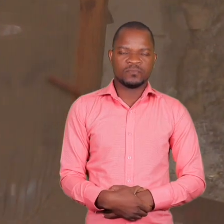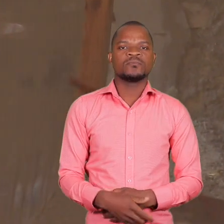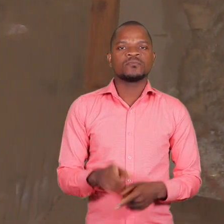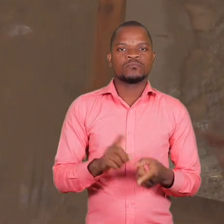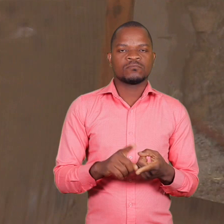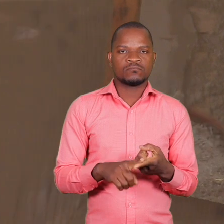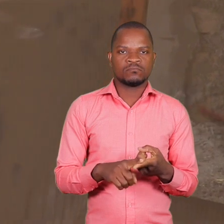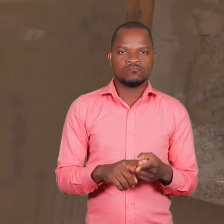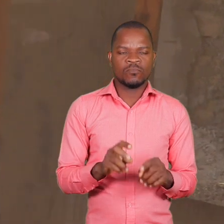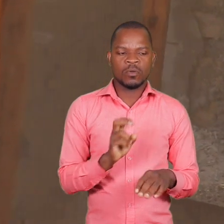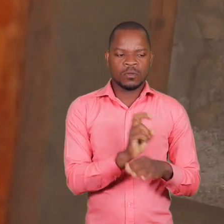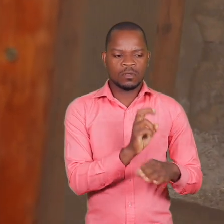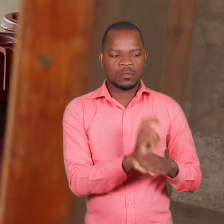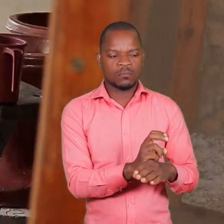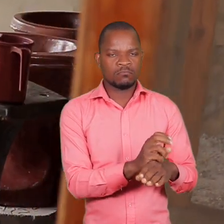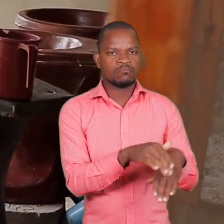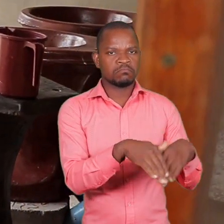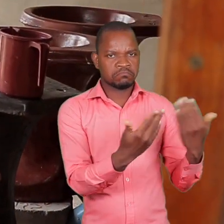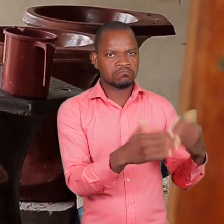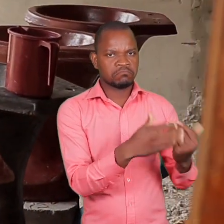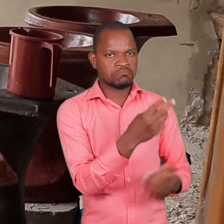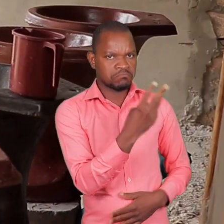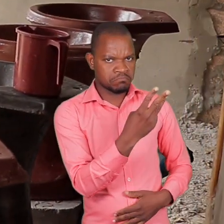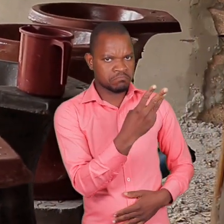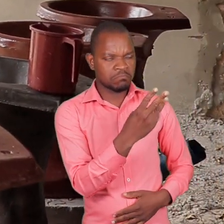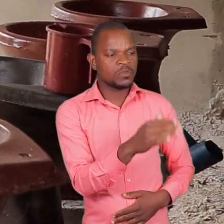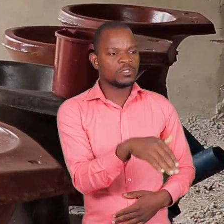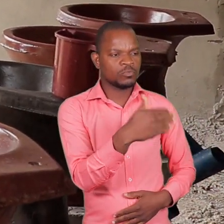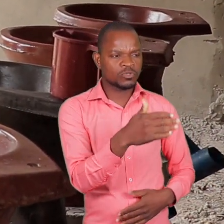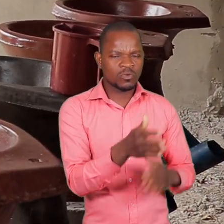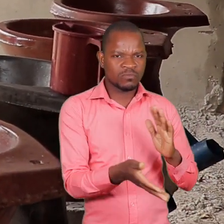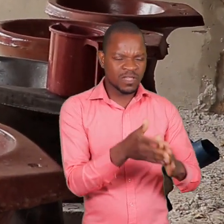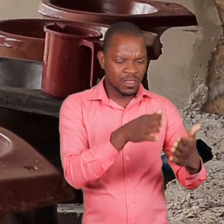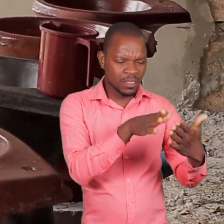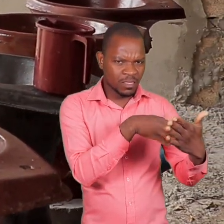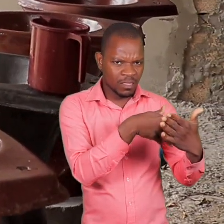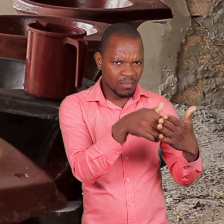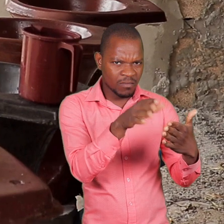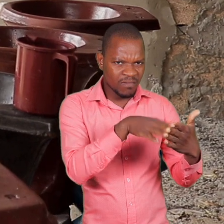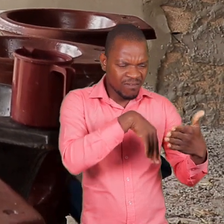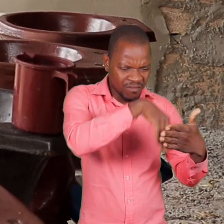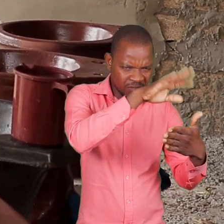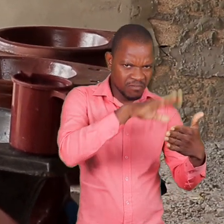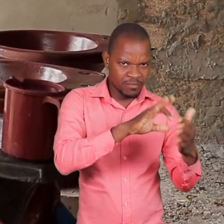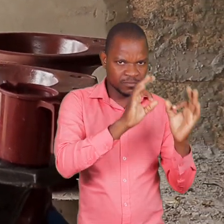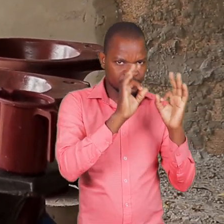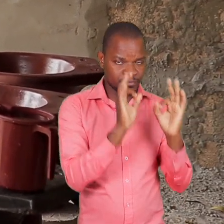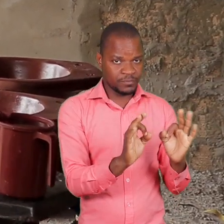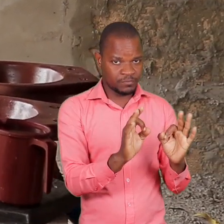Depois da pia secar 3 dias, nós passamos o verniz e ela fica neste estado. Aqui temos uma pia já